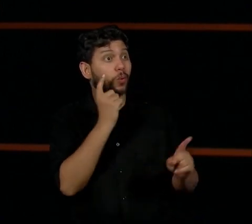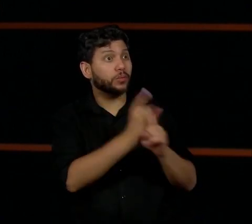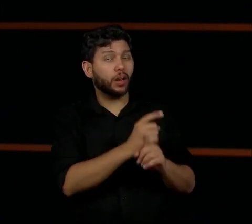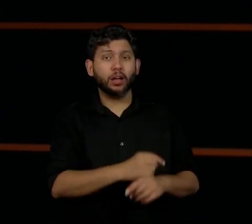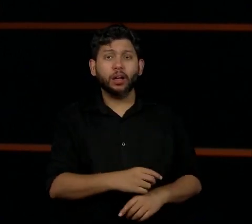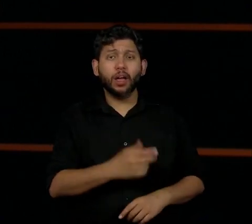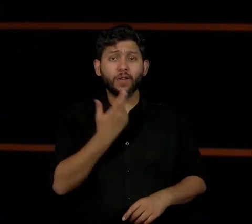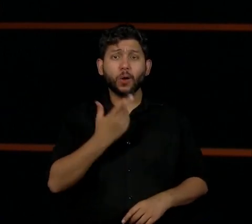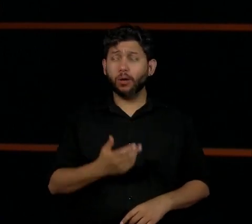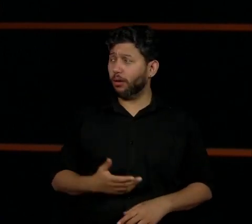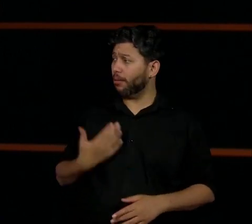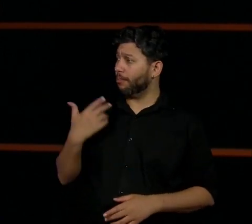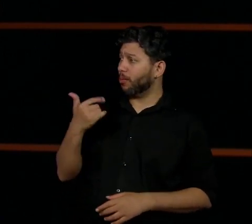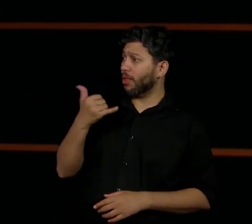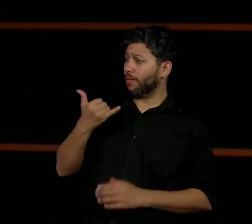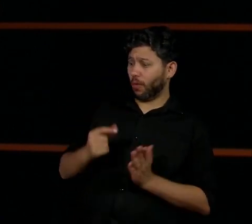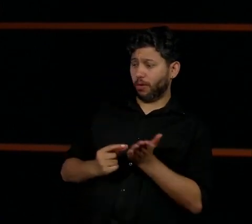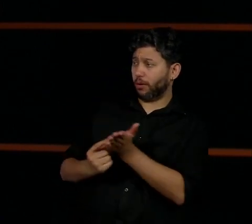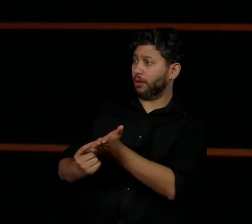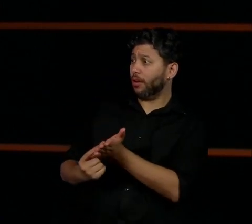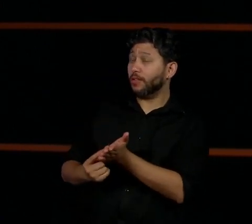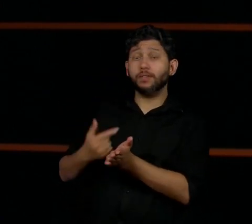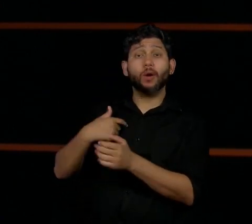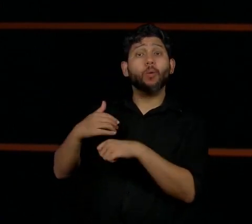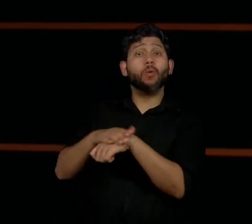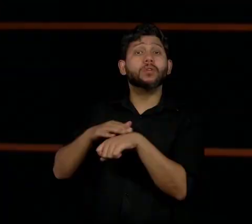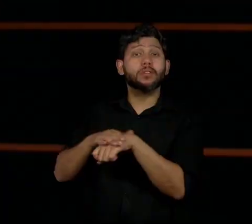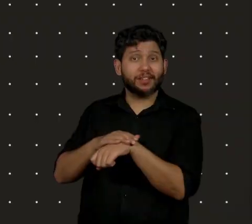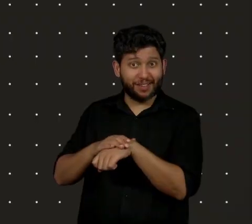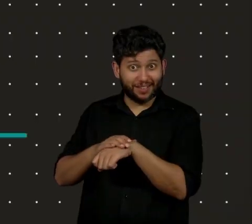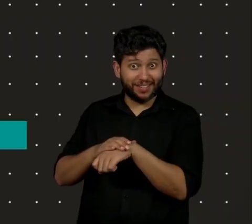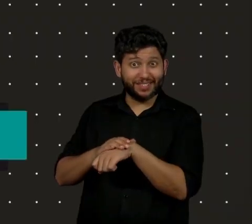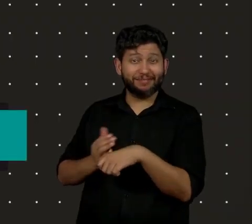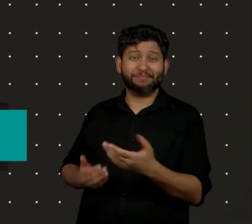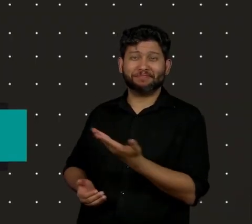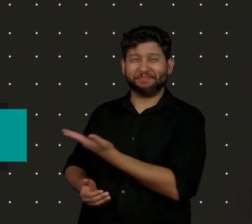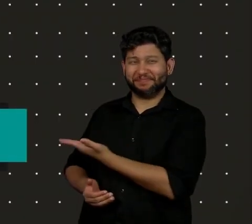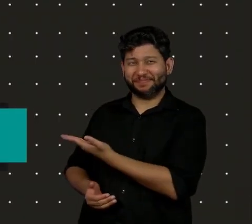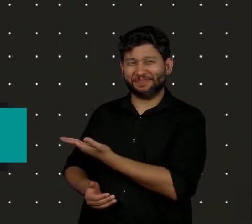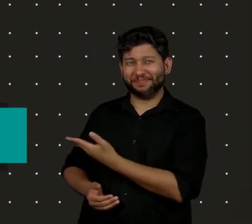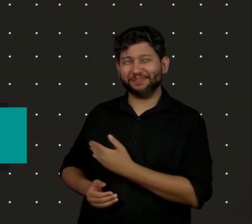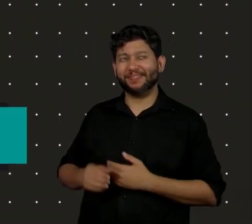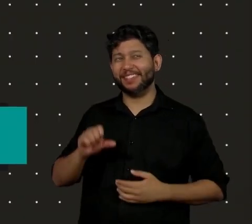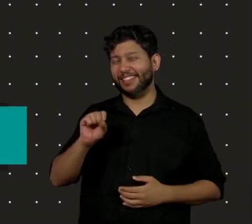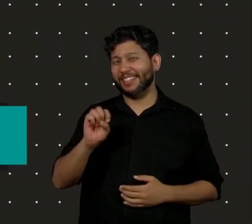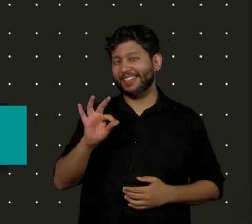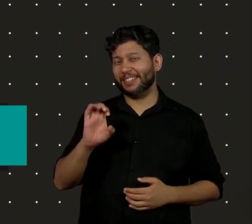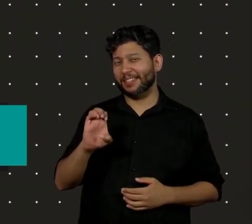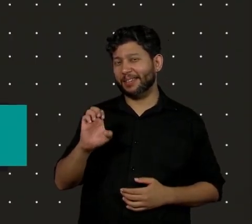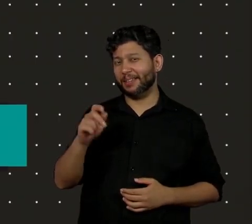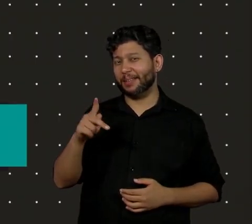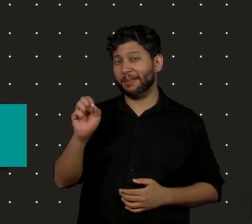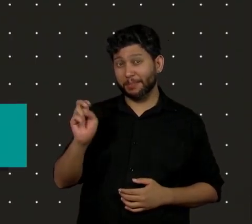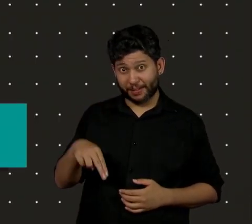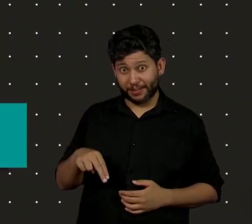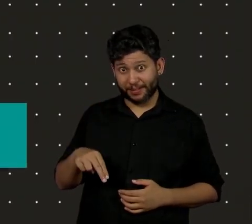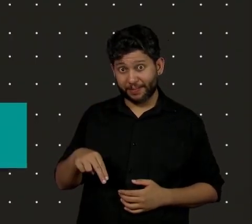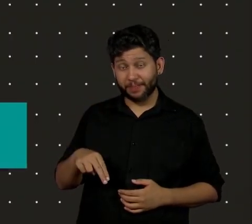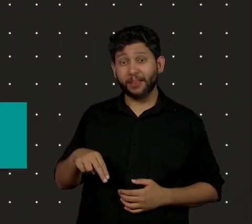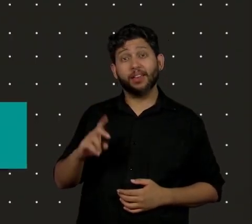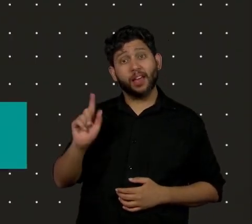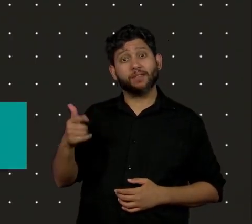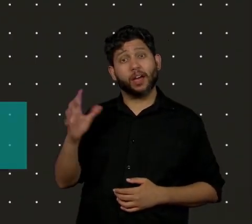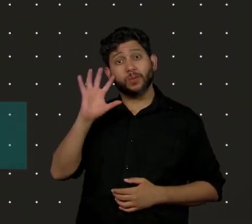poxa, mas está aqui meu telefone e tal, você vai procurar o Stepan? Aí a coisa foi mais direta. Ele deu o endereço da rede, deu o endereço